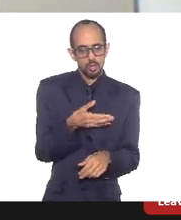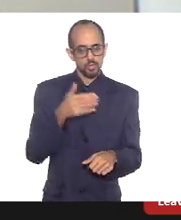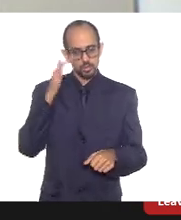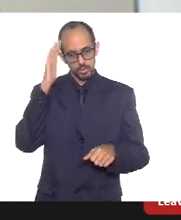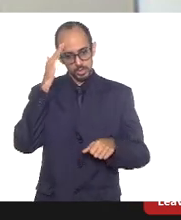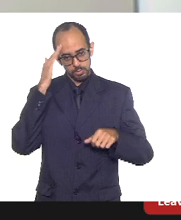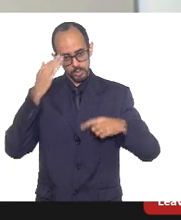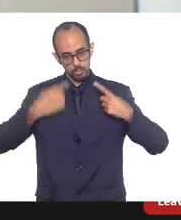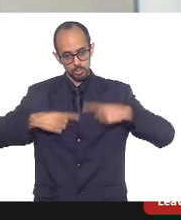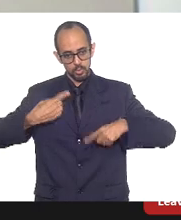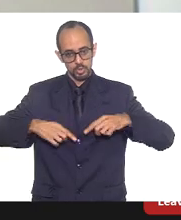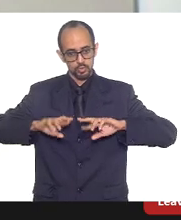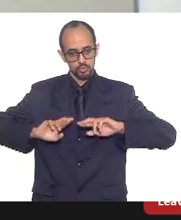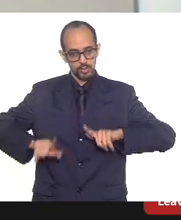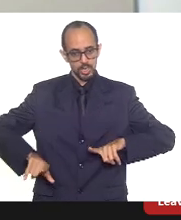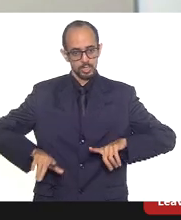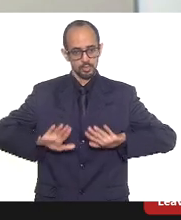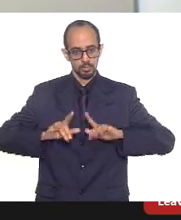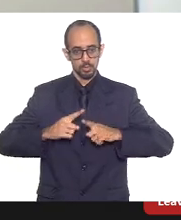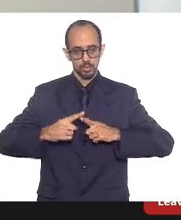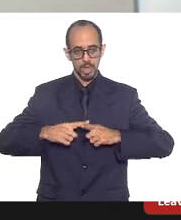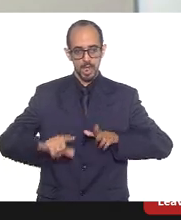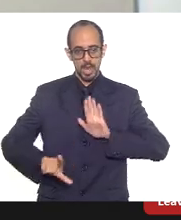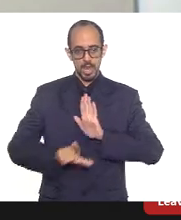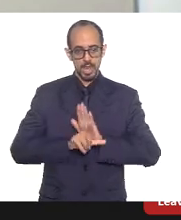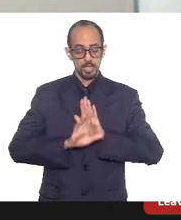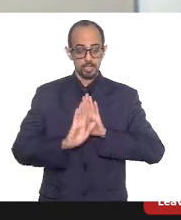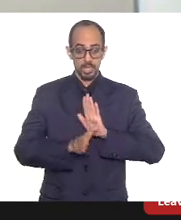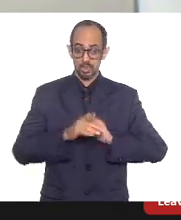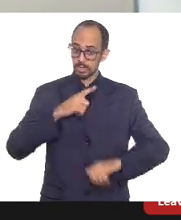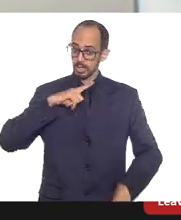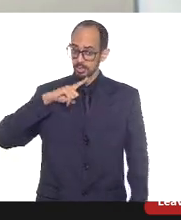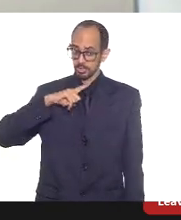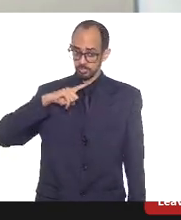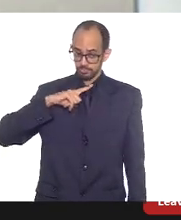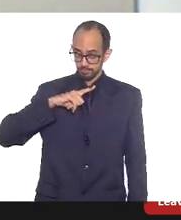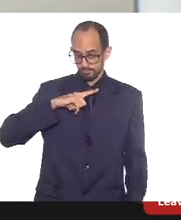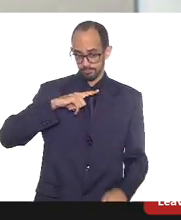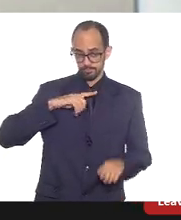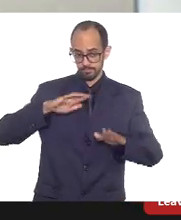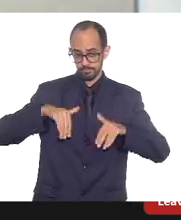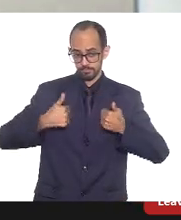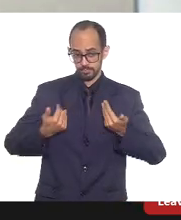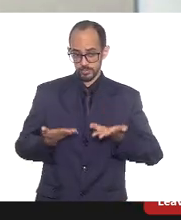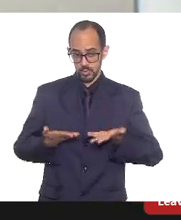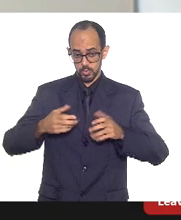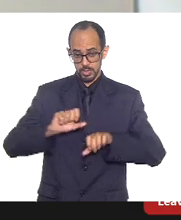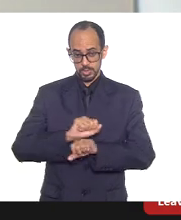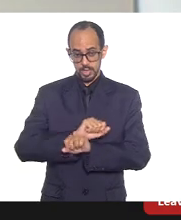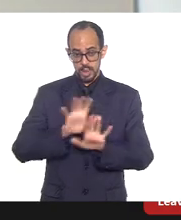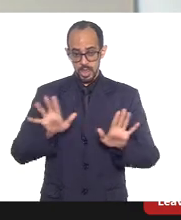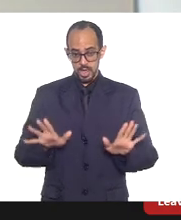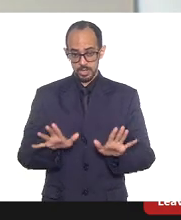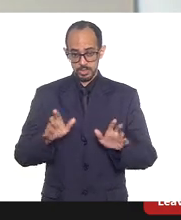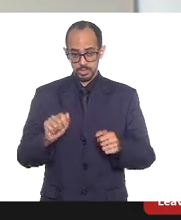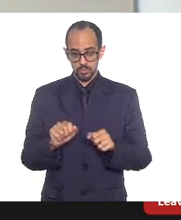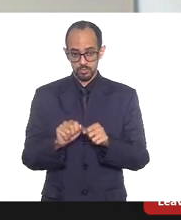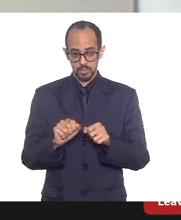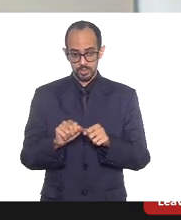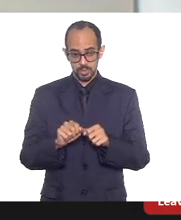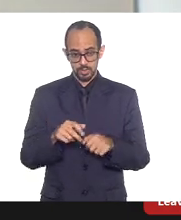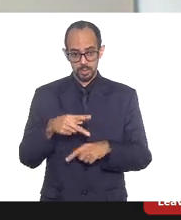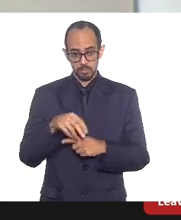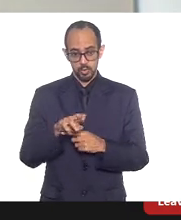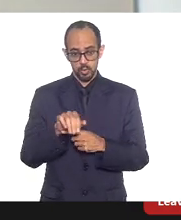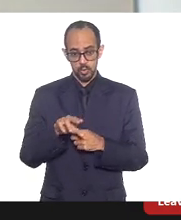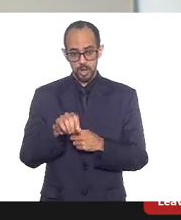entendimento político, porque a lei já previa. Então, acho que esses esclarecimentos feitos aqui pela Procuradoria foram